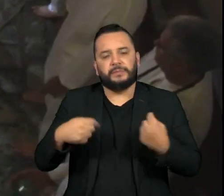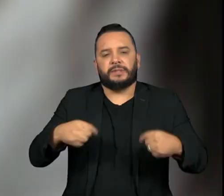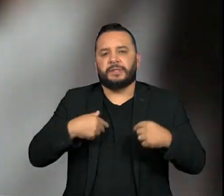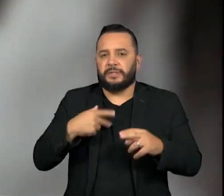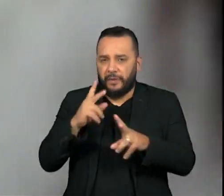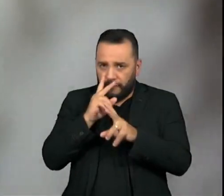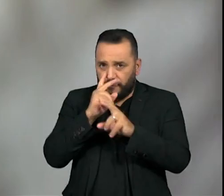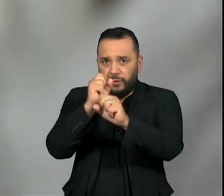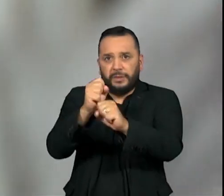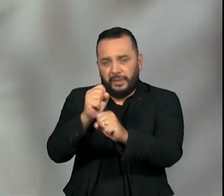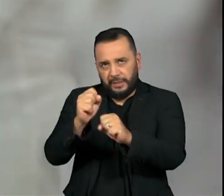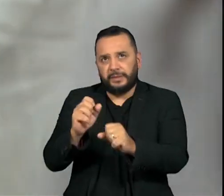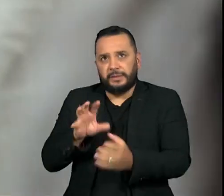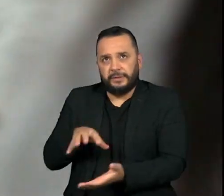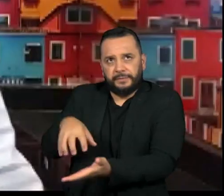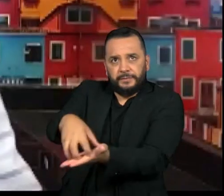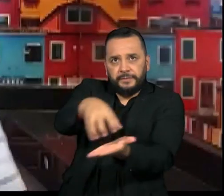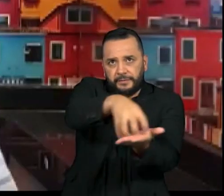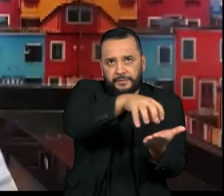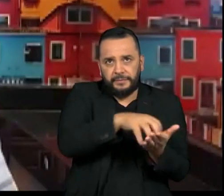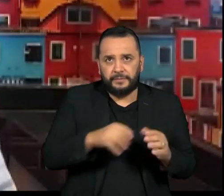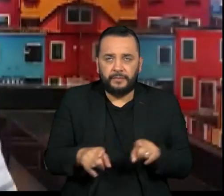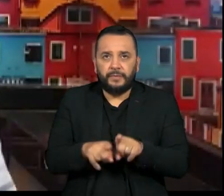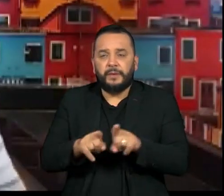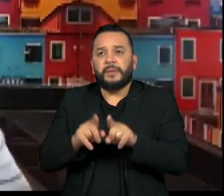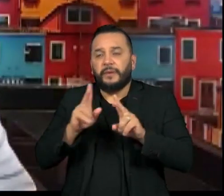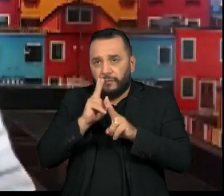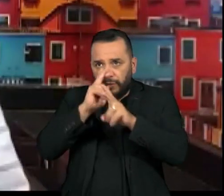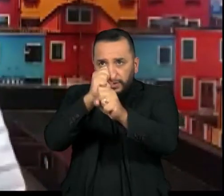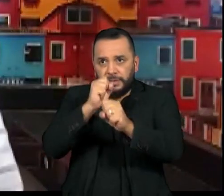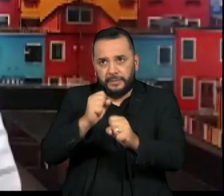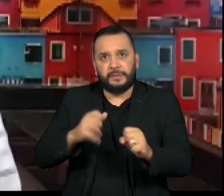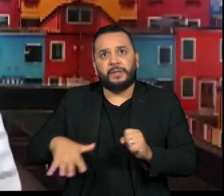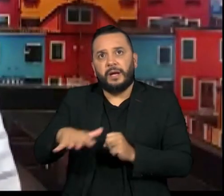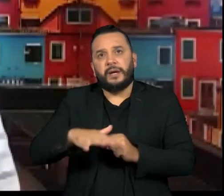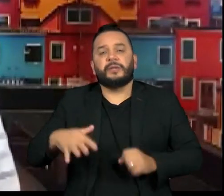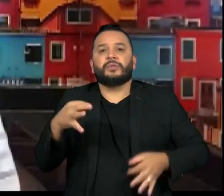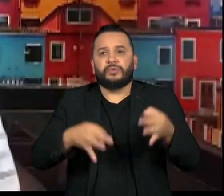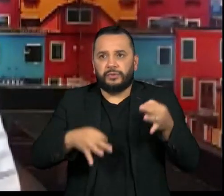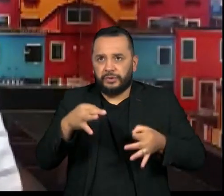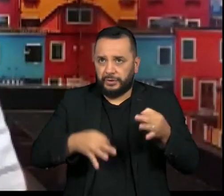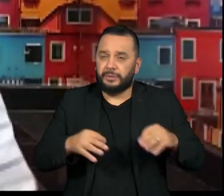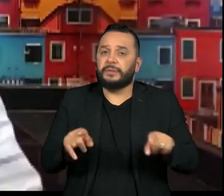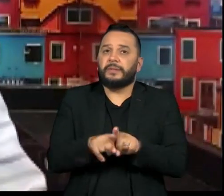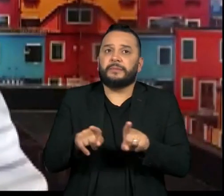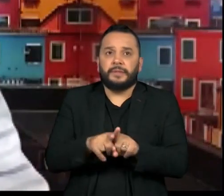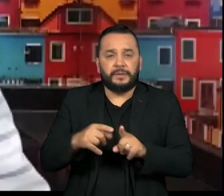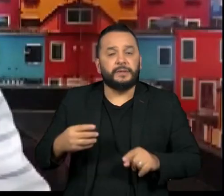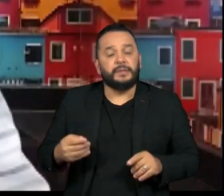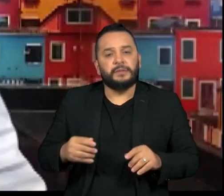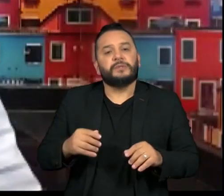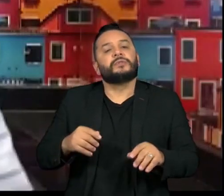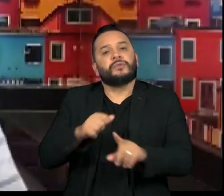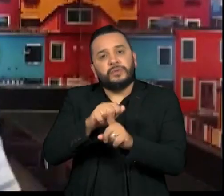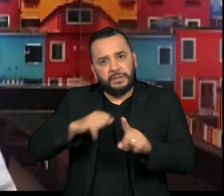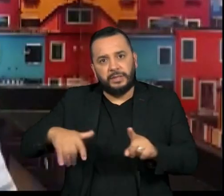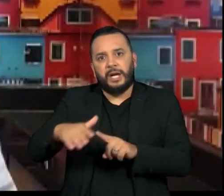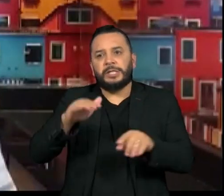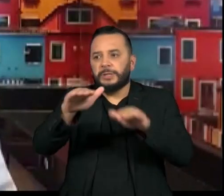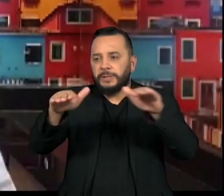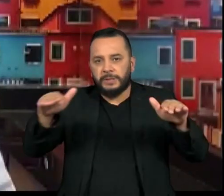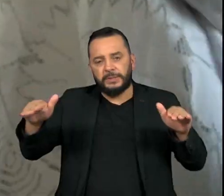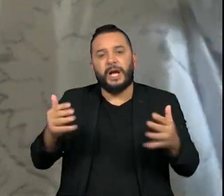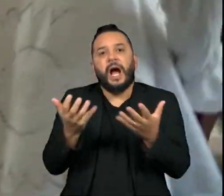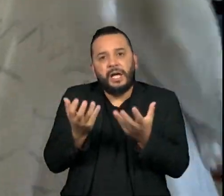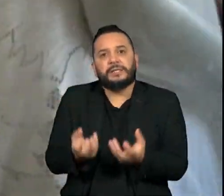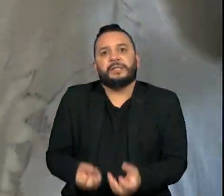fortalecimento institucional, do fortalecimento jurídico e apontar uma sociedade para a tolerância e para a